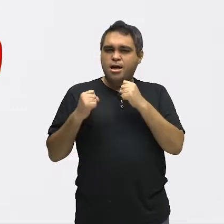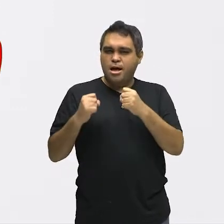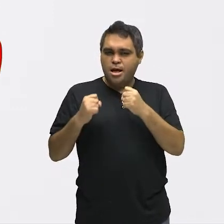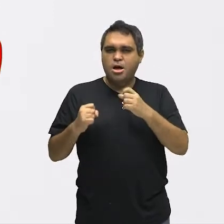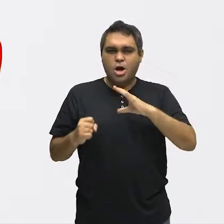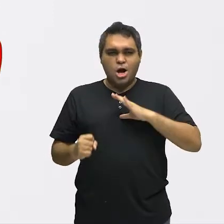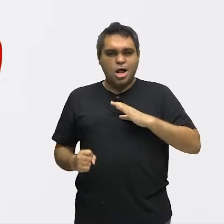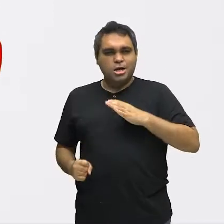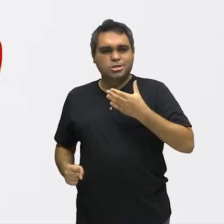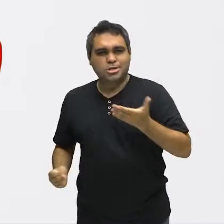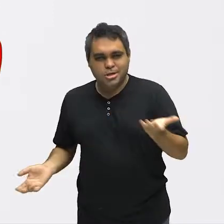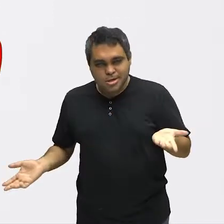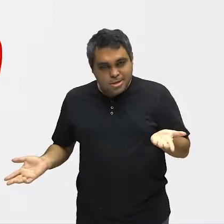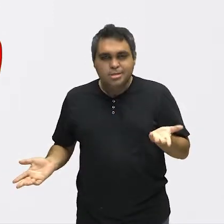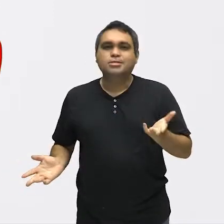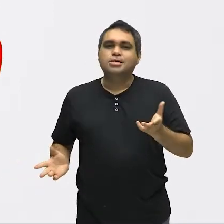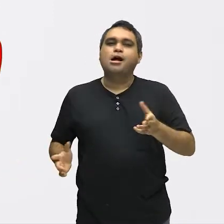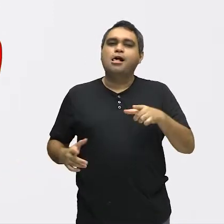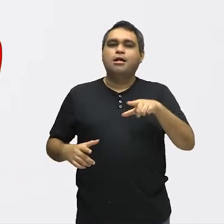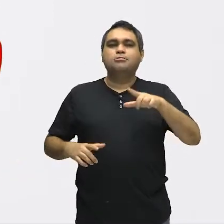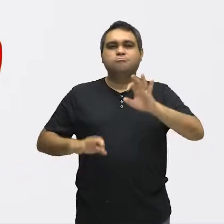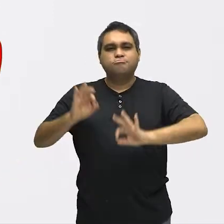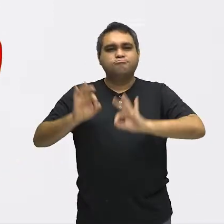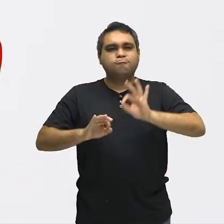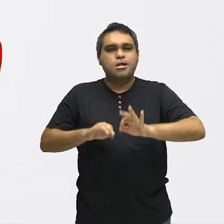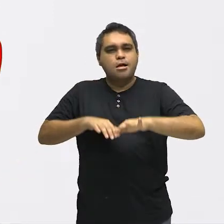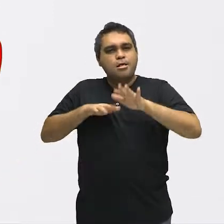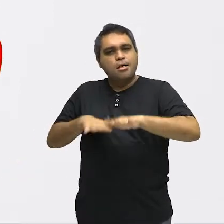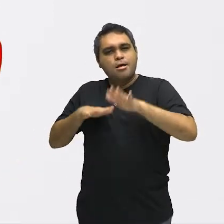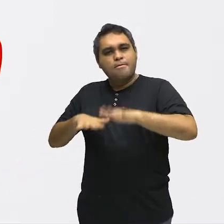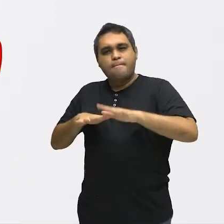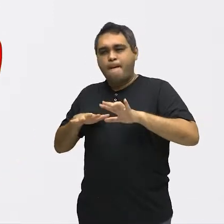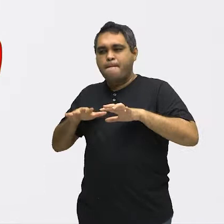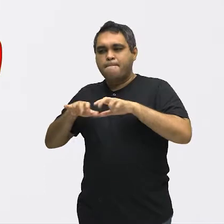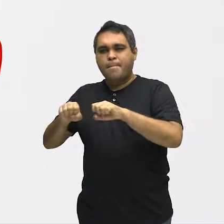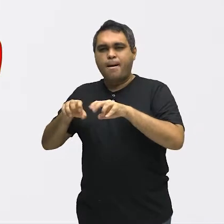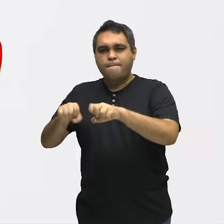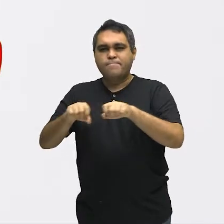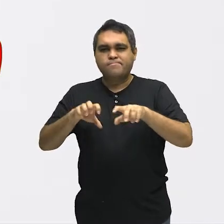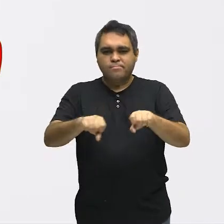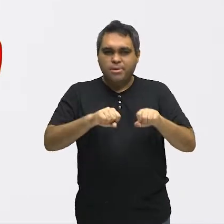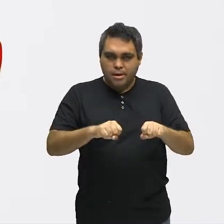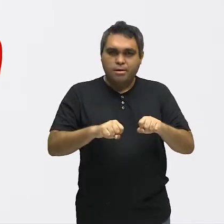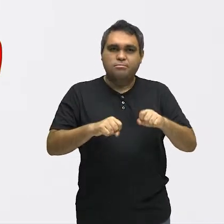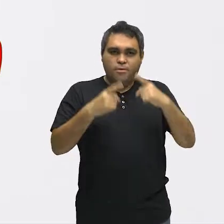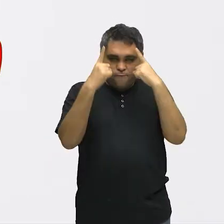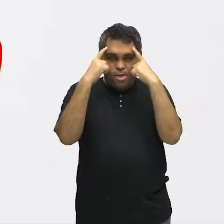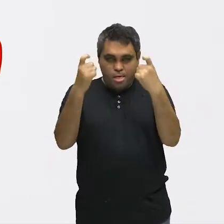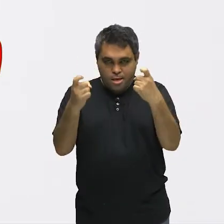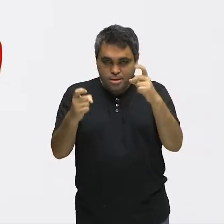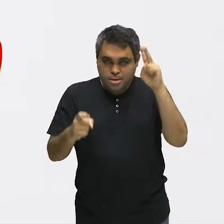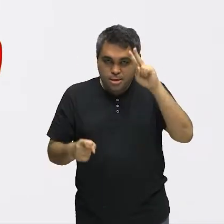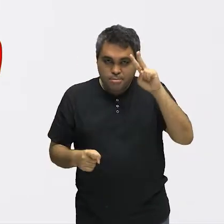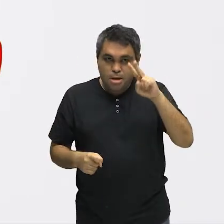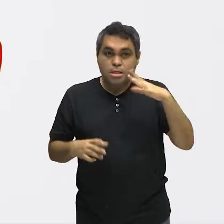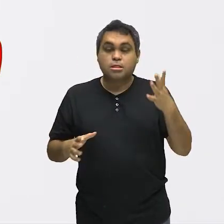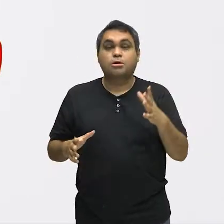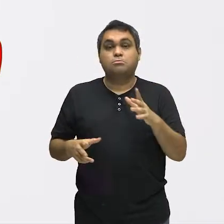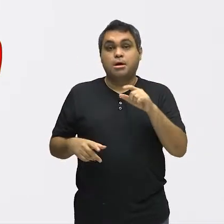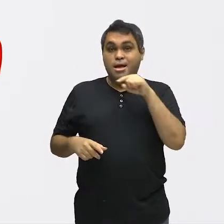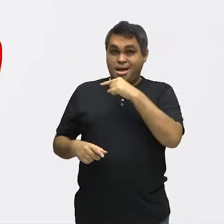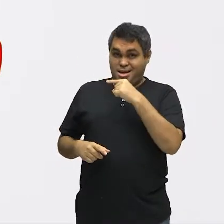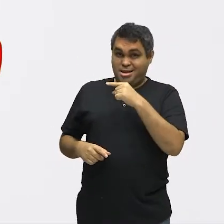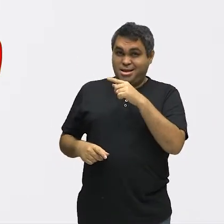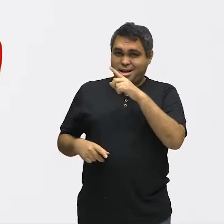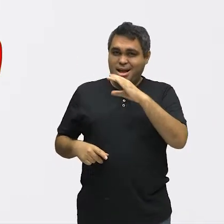que montou um exército e dominou os outros povos através da violência. Então, os caldeus vão derrotar os assírios e